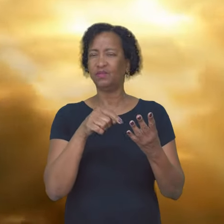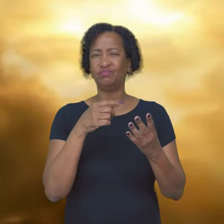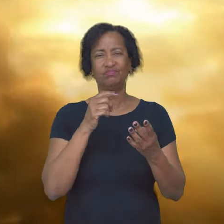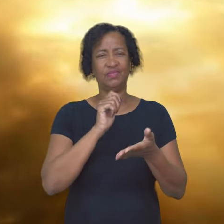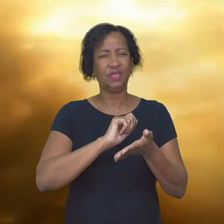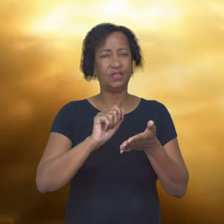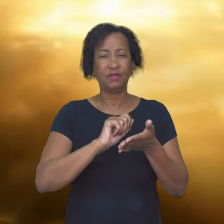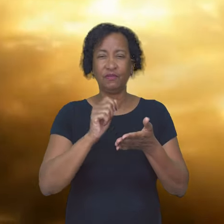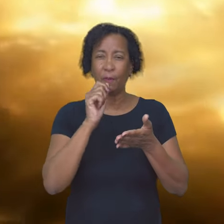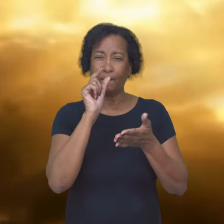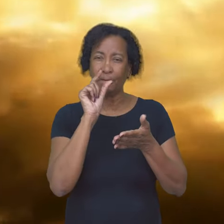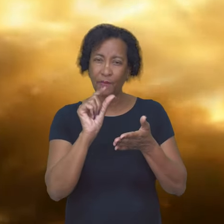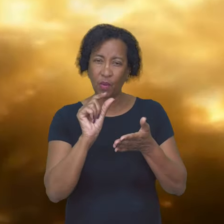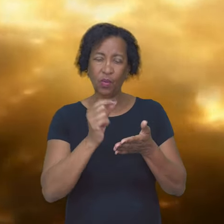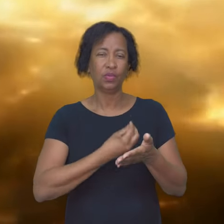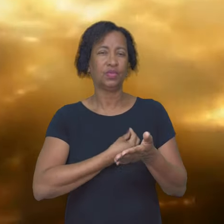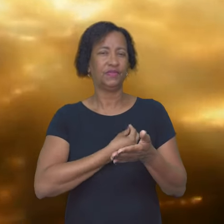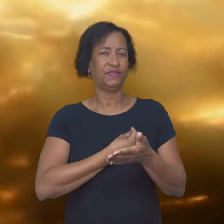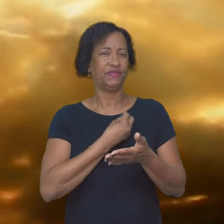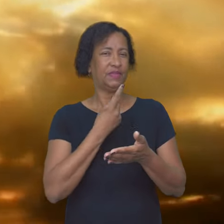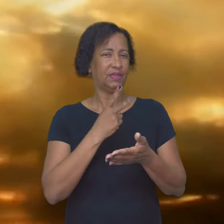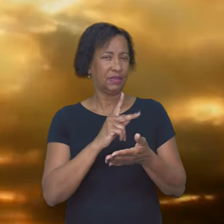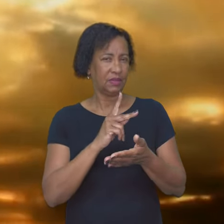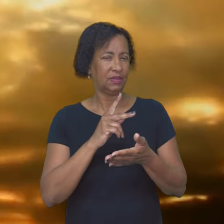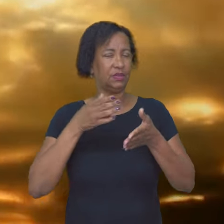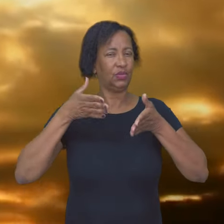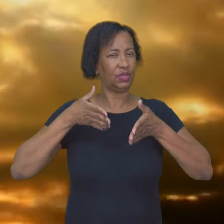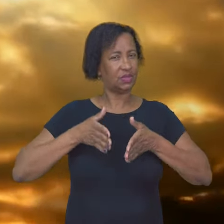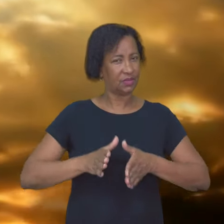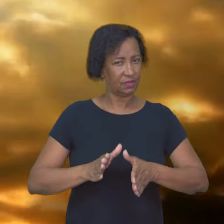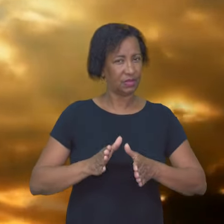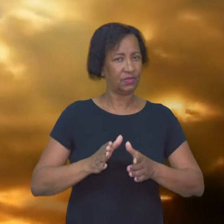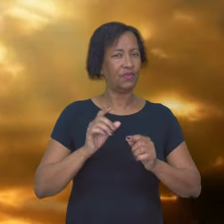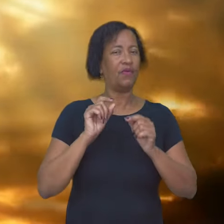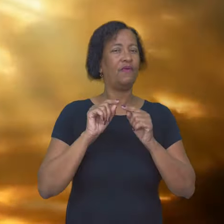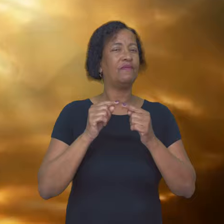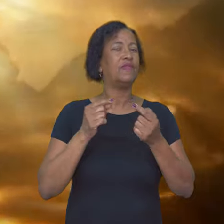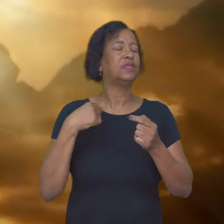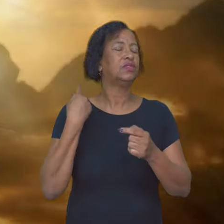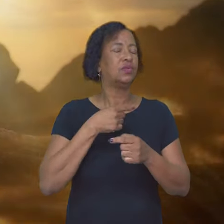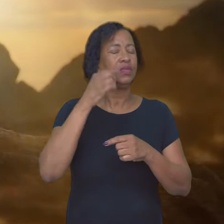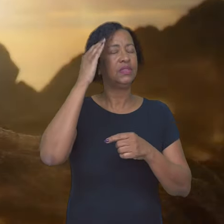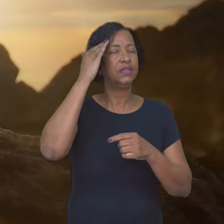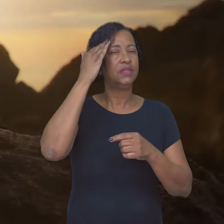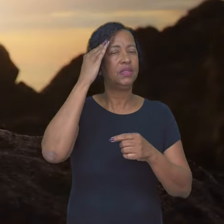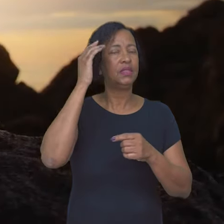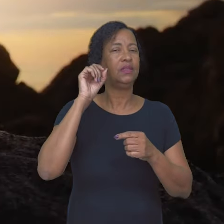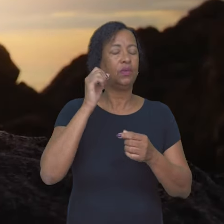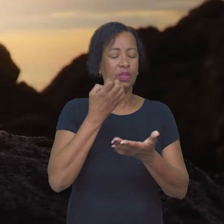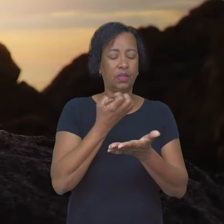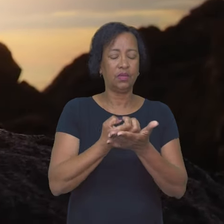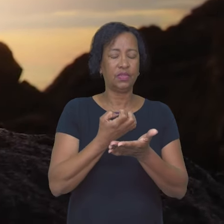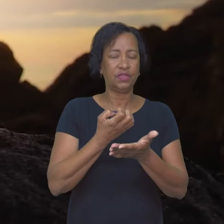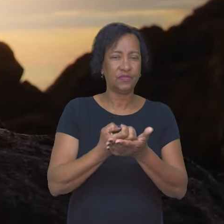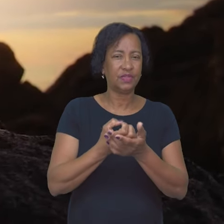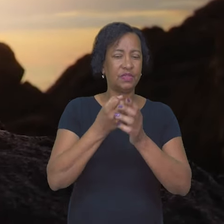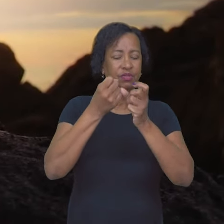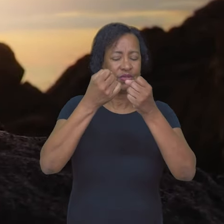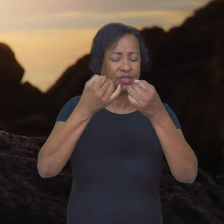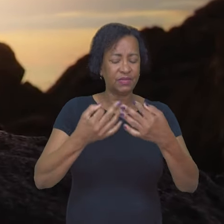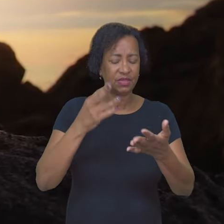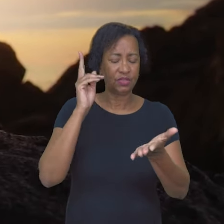o nascimento nem sobre a vinda até aos 30 anos nos ajuda a entender sobre o que os Evangelhos falam